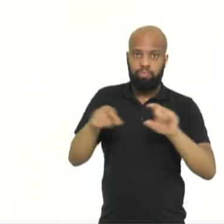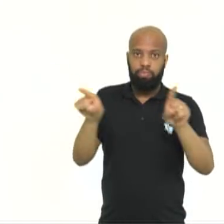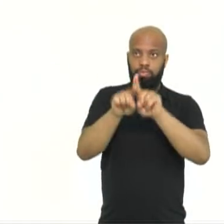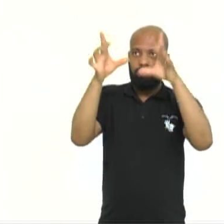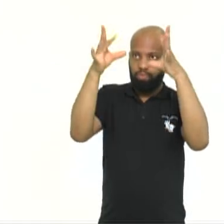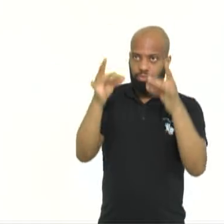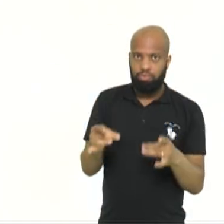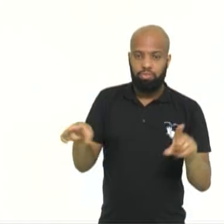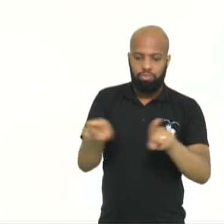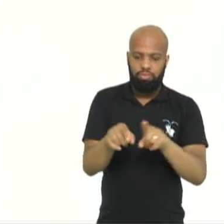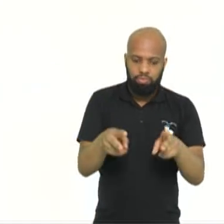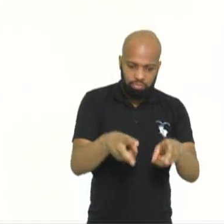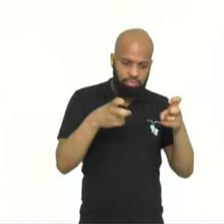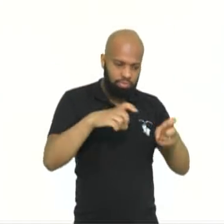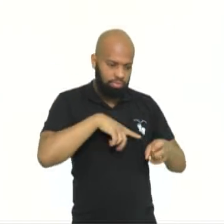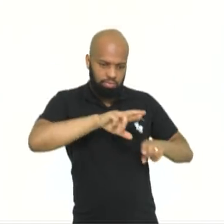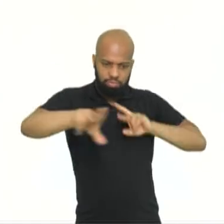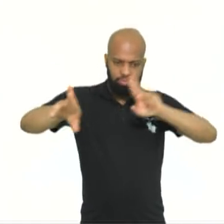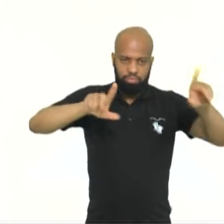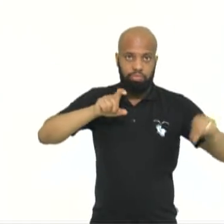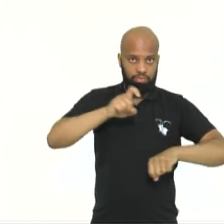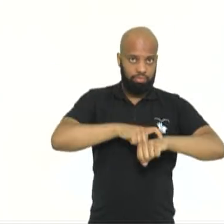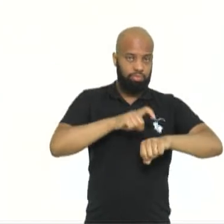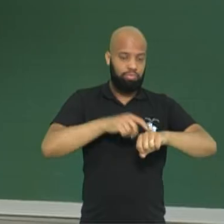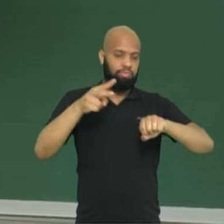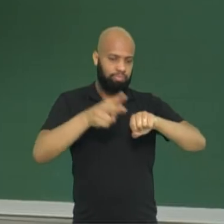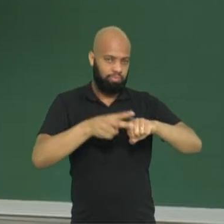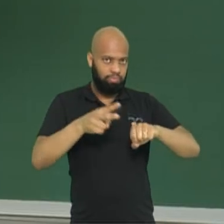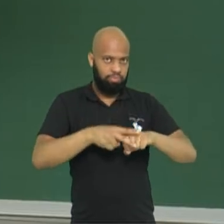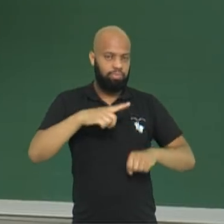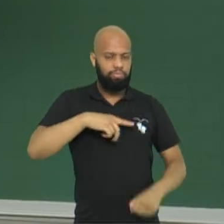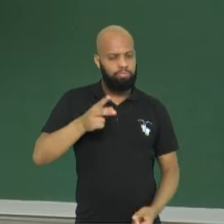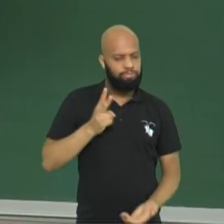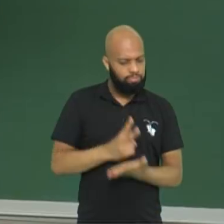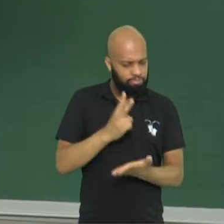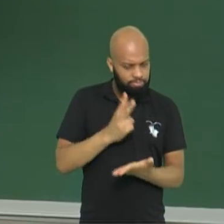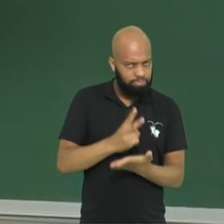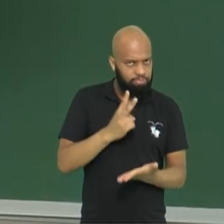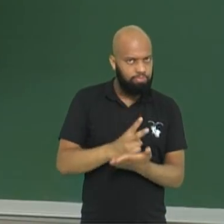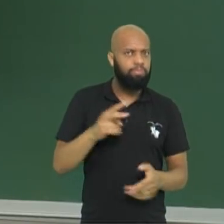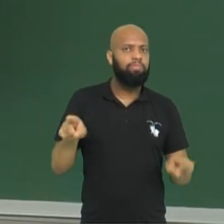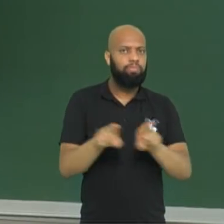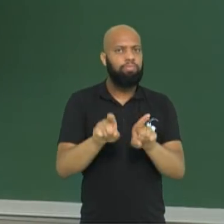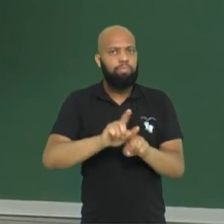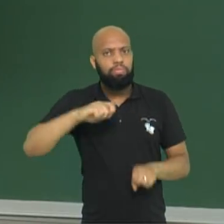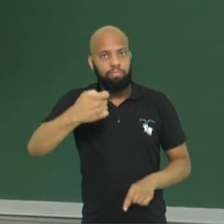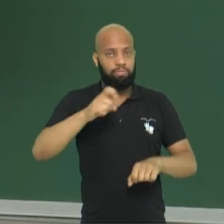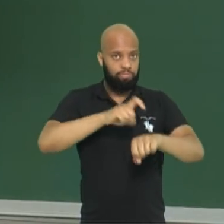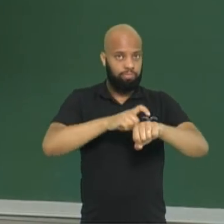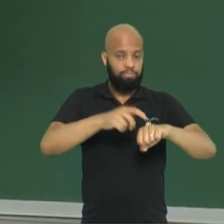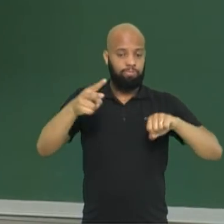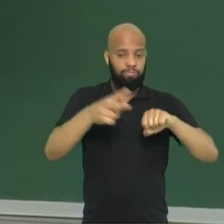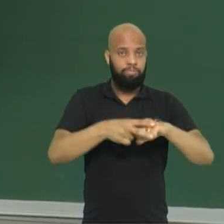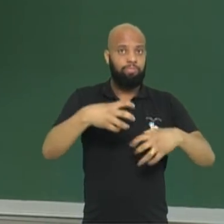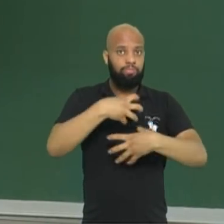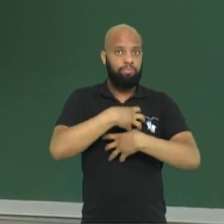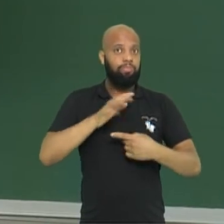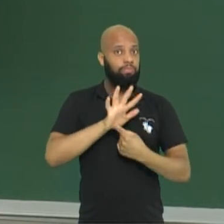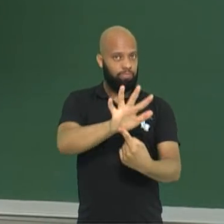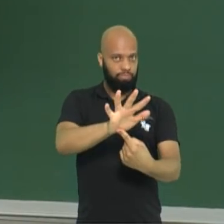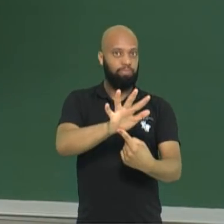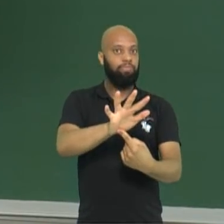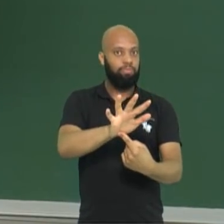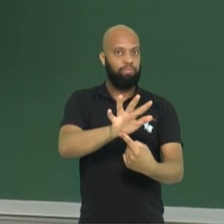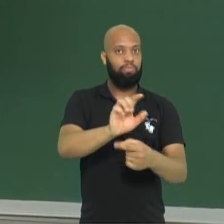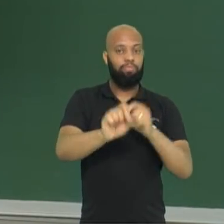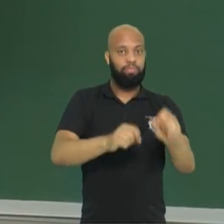detalhes. Reconhecer e diferenciar os tempos verbais, então uma continuidade também sobre os tempos verbais, no modo indicativo, né, que